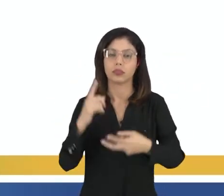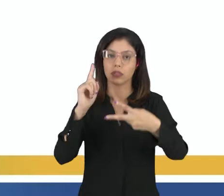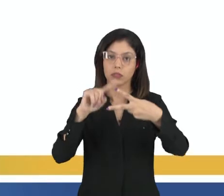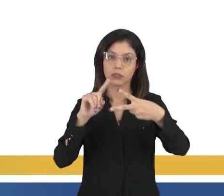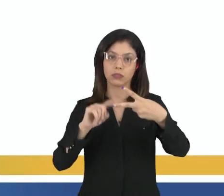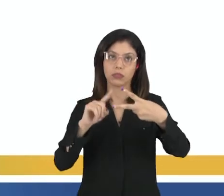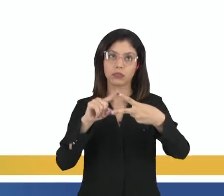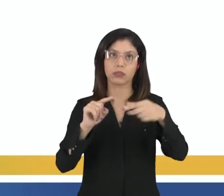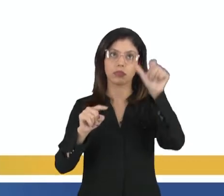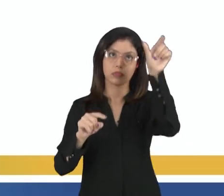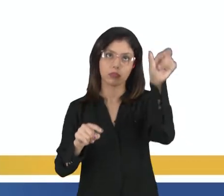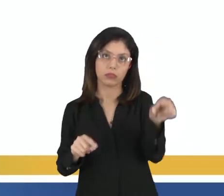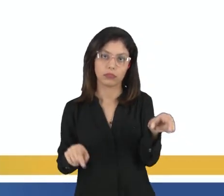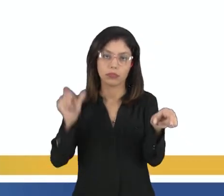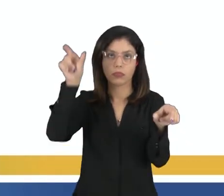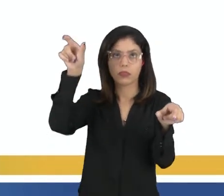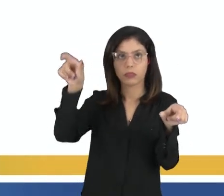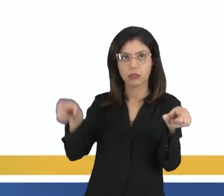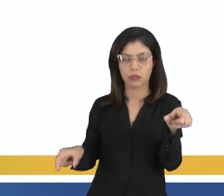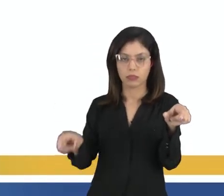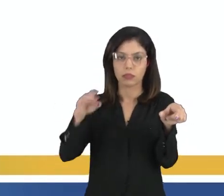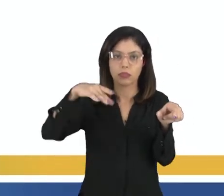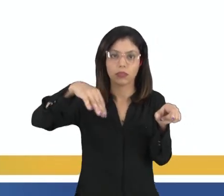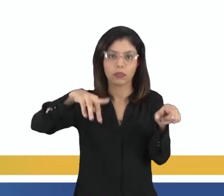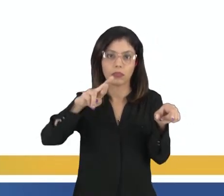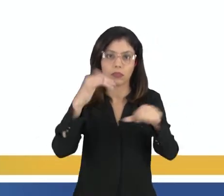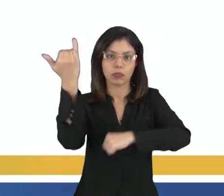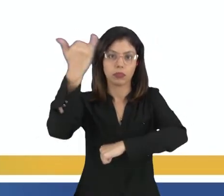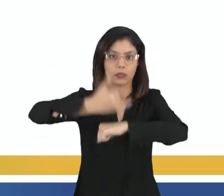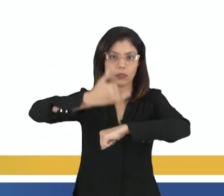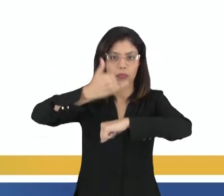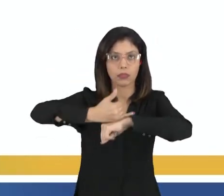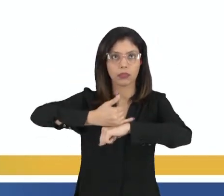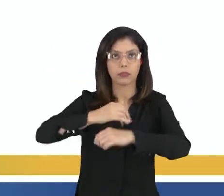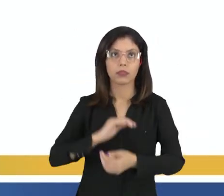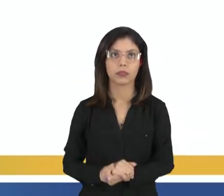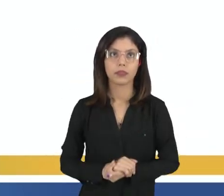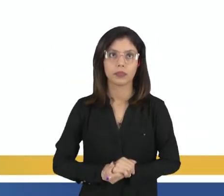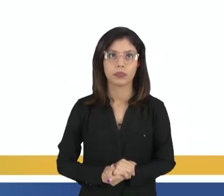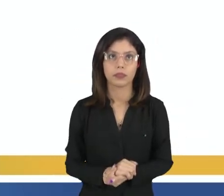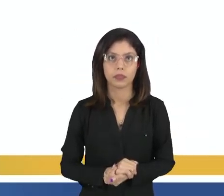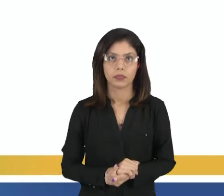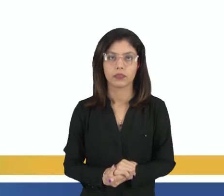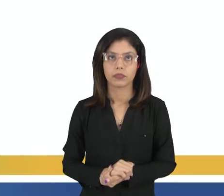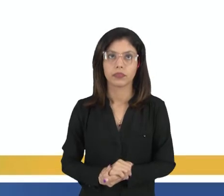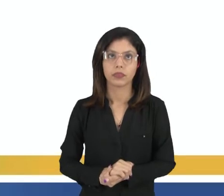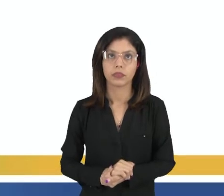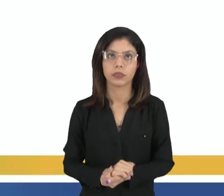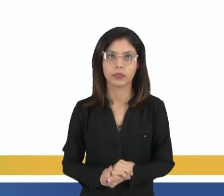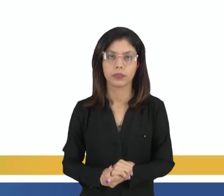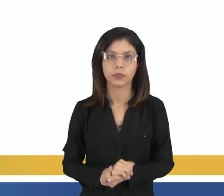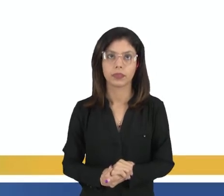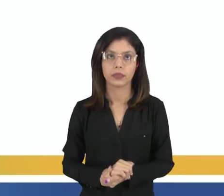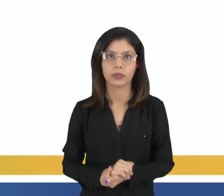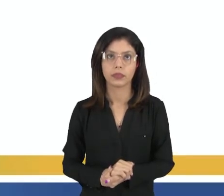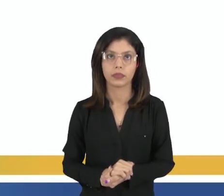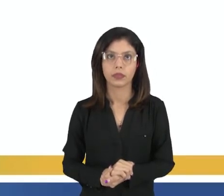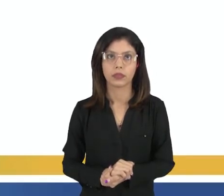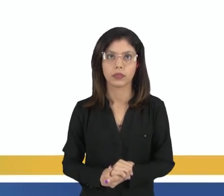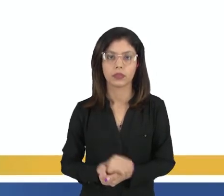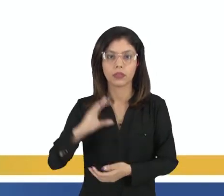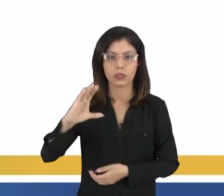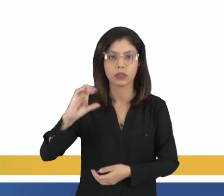placas metálicas, aqui, ó, placa metálica com o metal zinco, placa